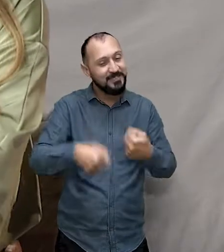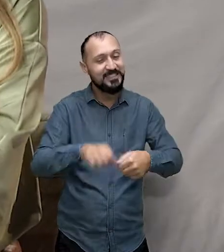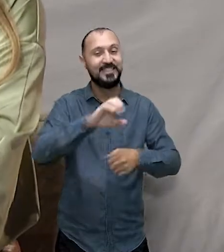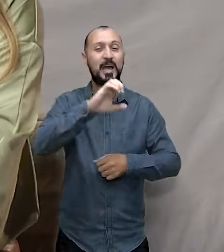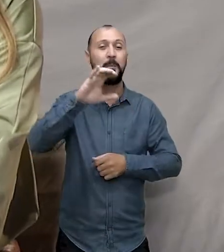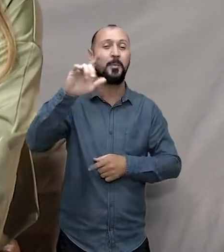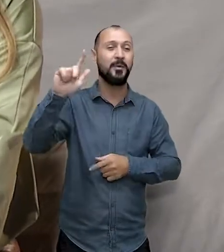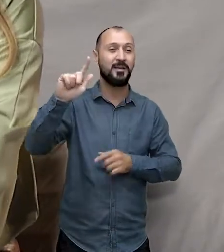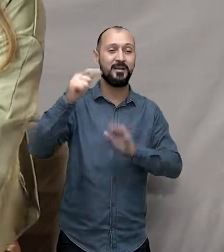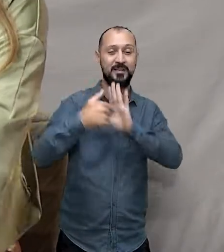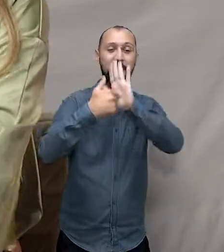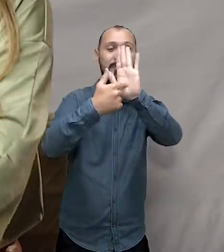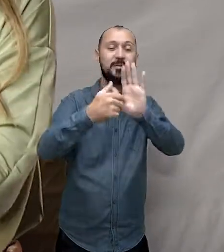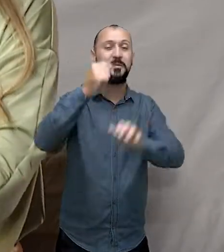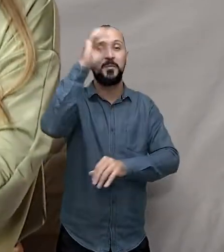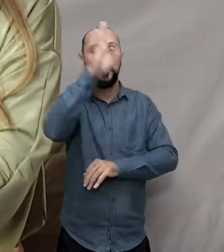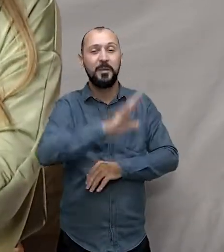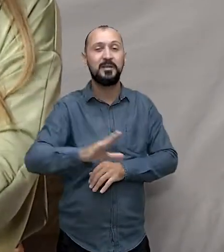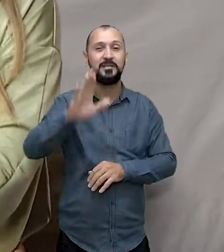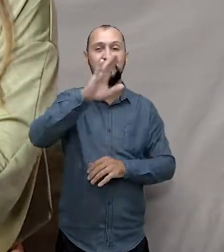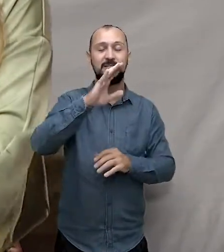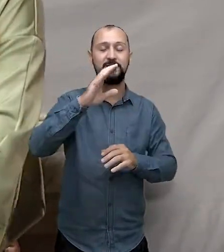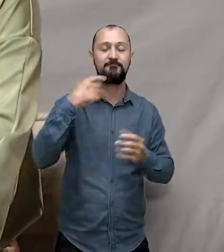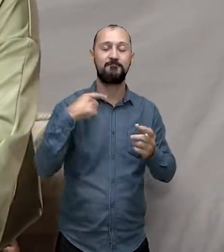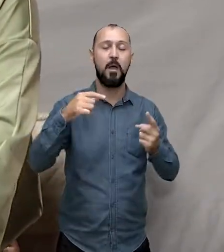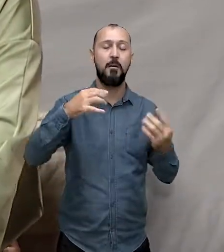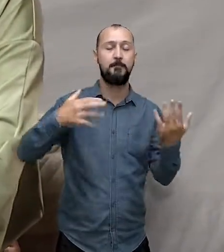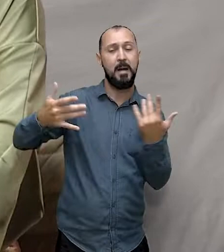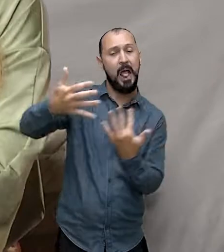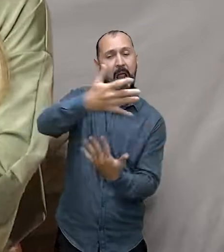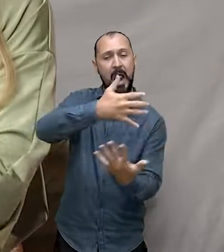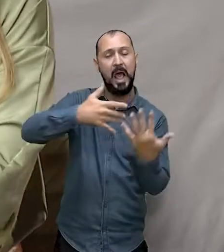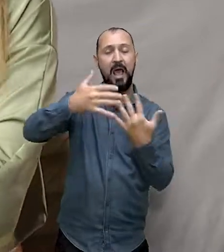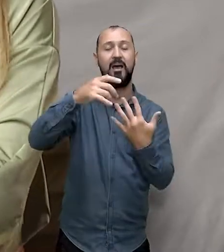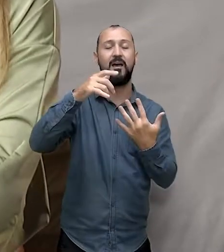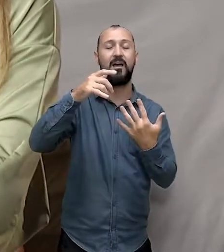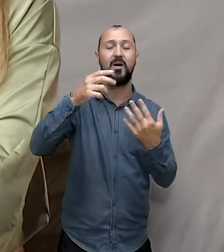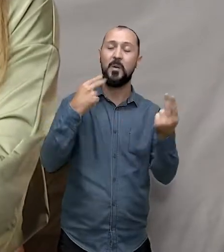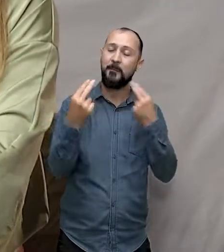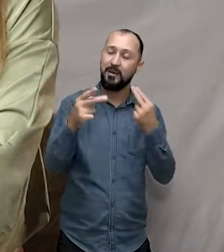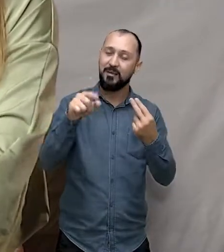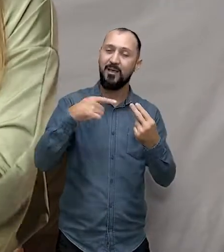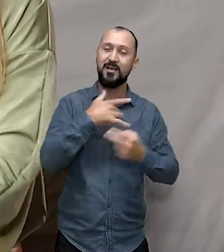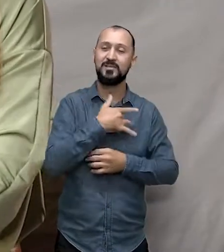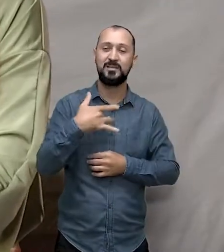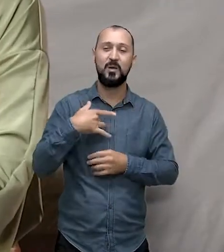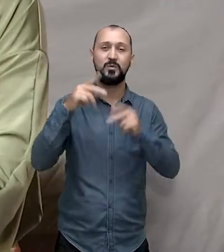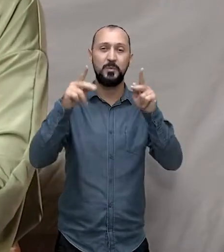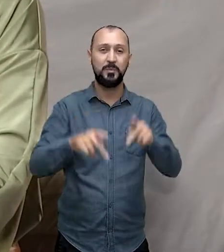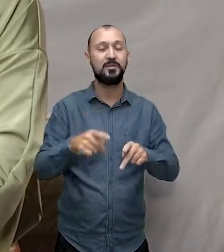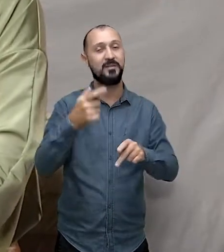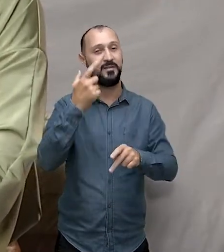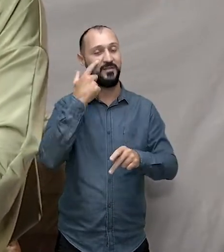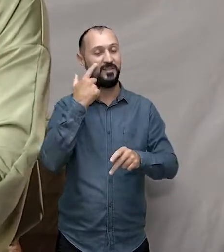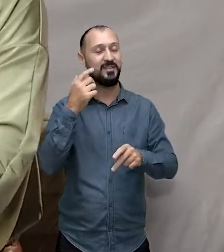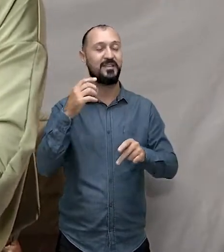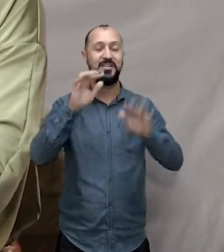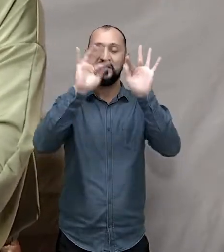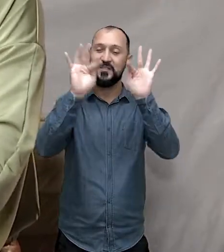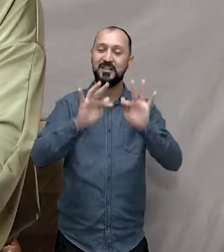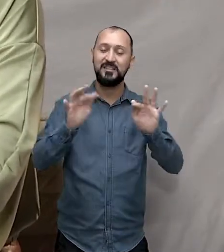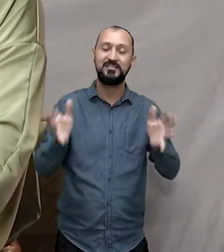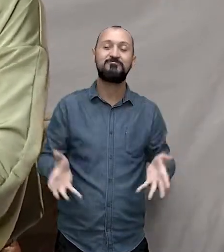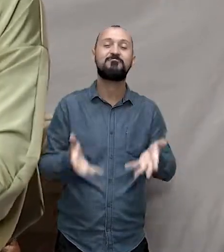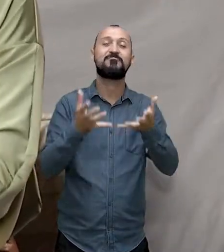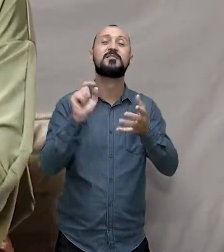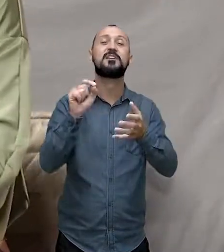que Campo Grande está apresentando para todo o Brasil. Mobilidade urbana também é saúde pública e todos ficamos felizes em ver o avanço